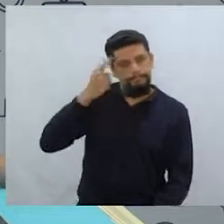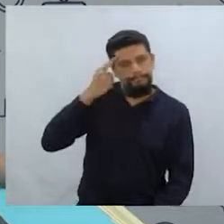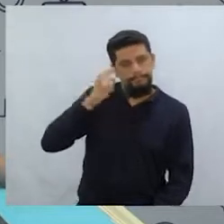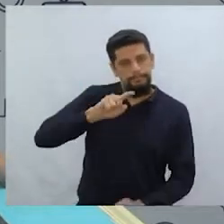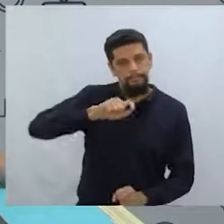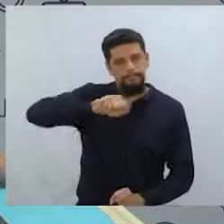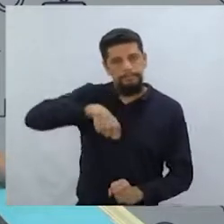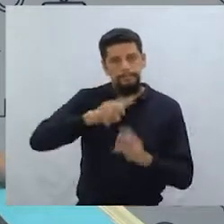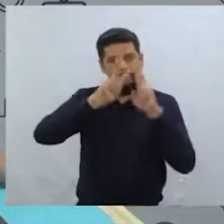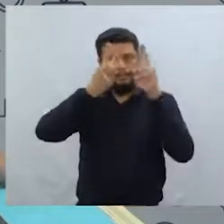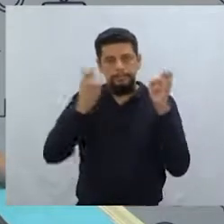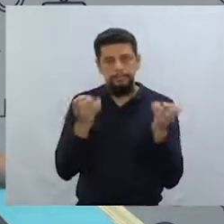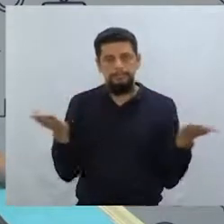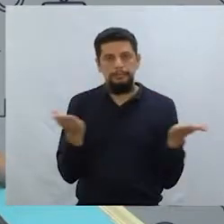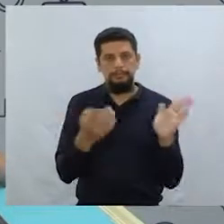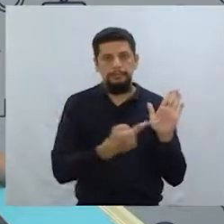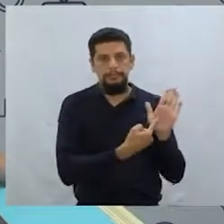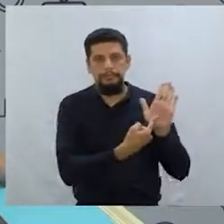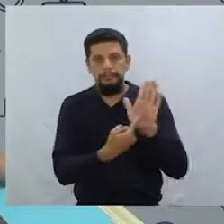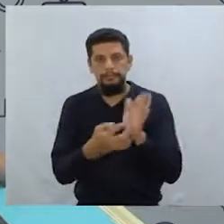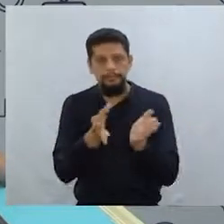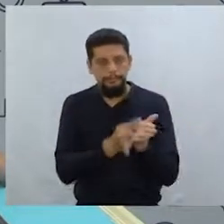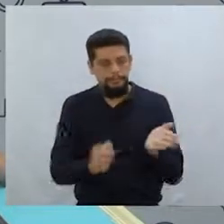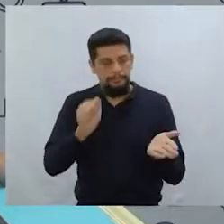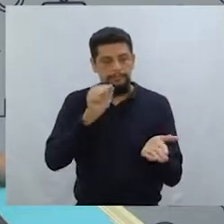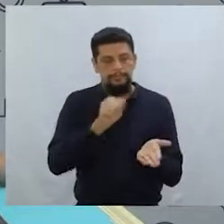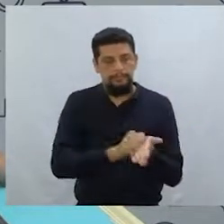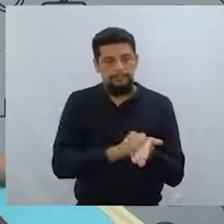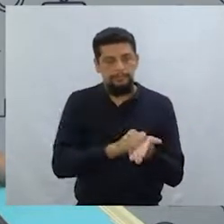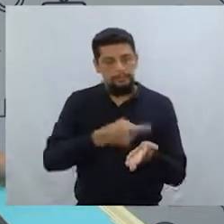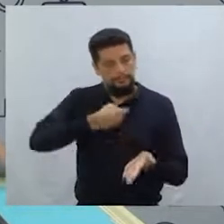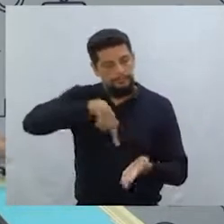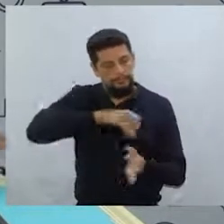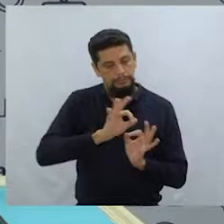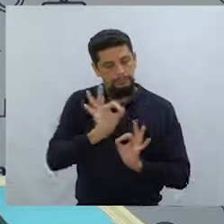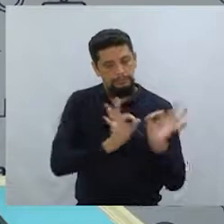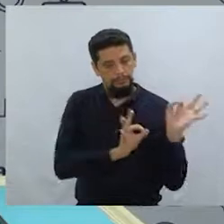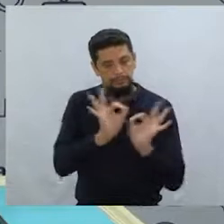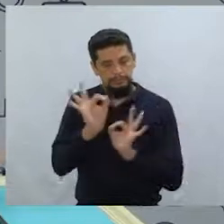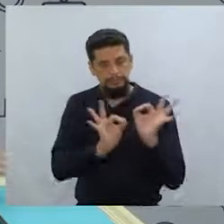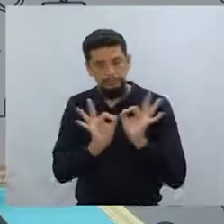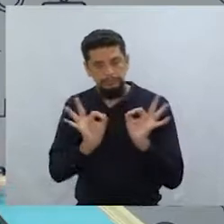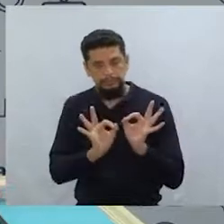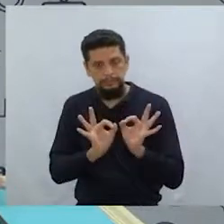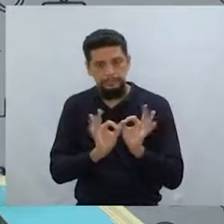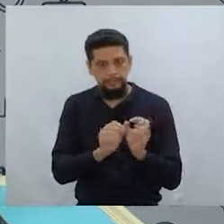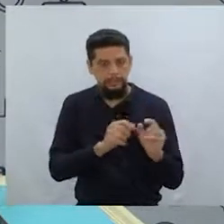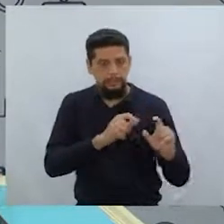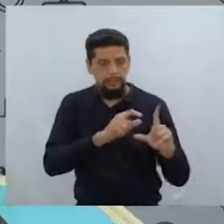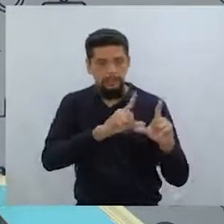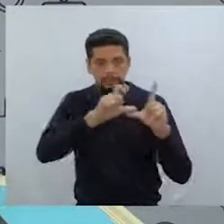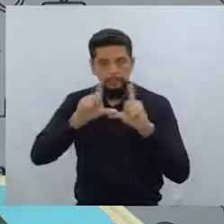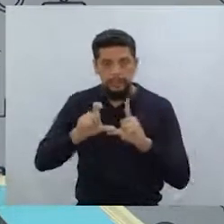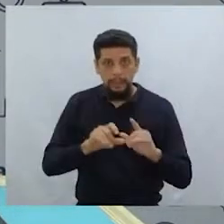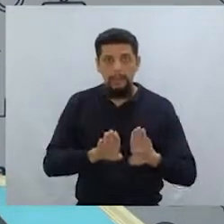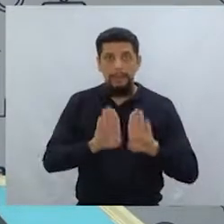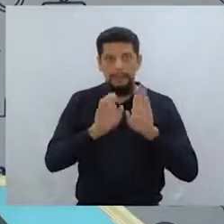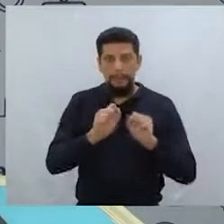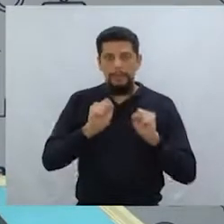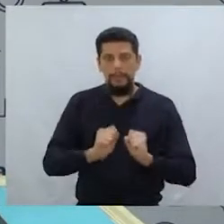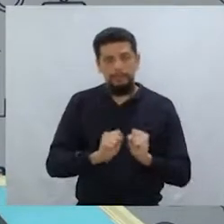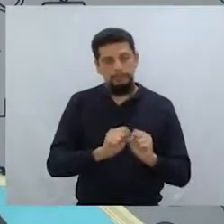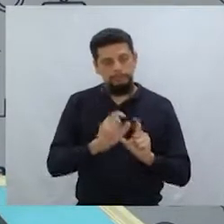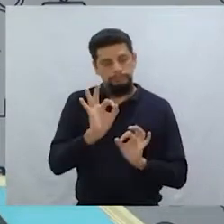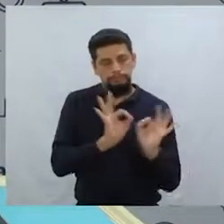assunto. Então, agora a professora Márcia trouxe para vocês: registre. Nós organizamos aqui com